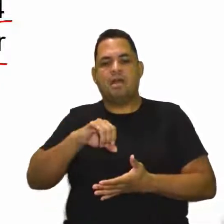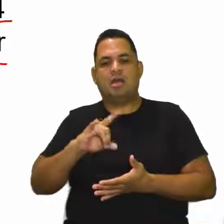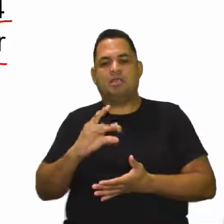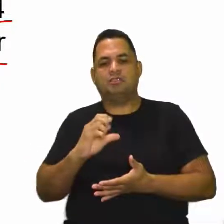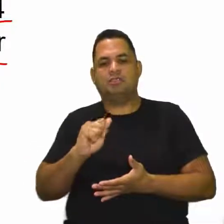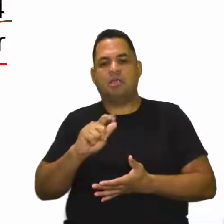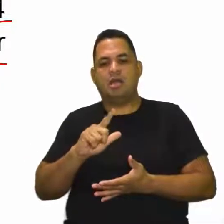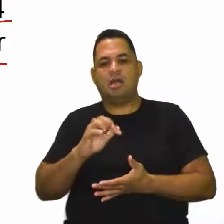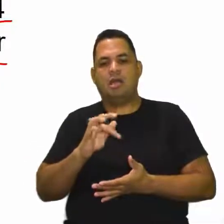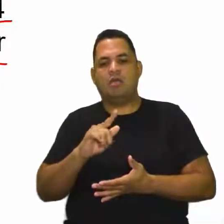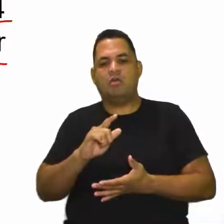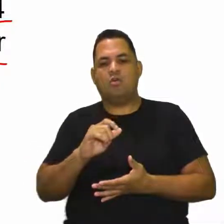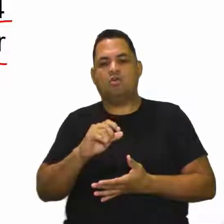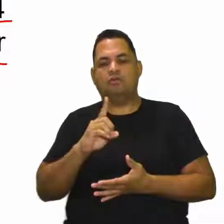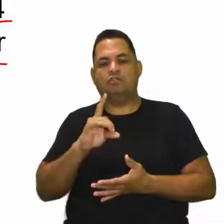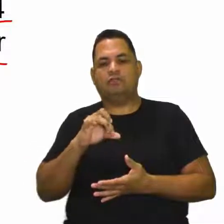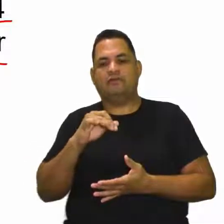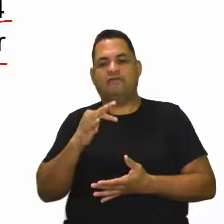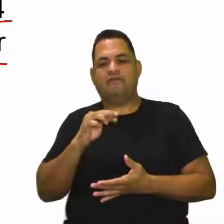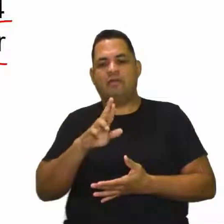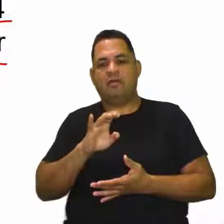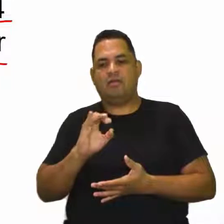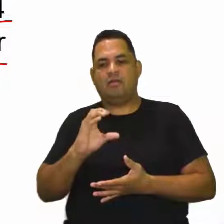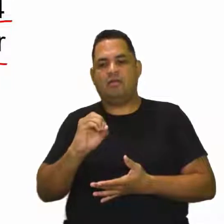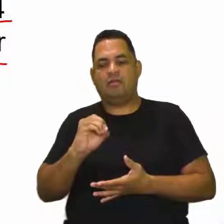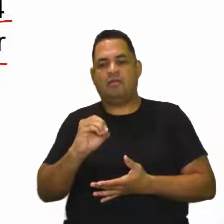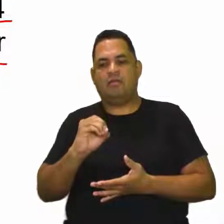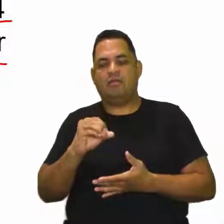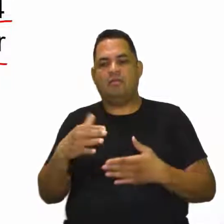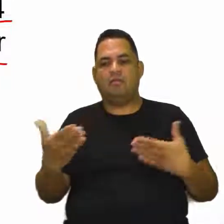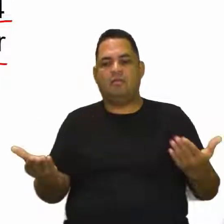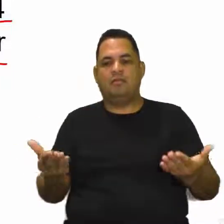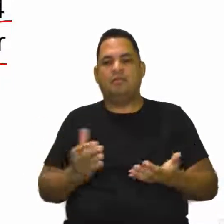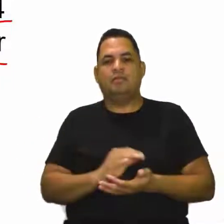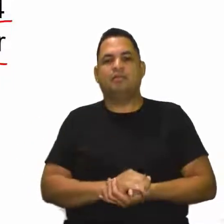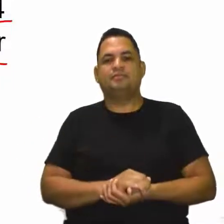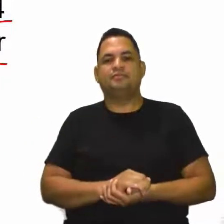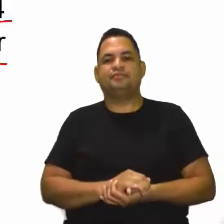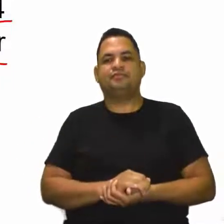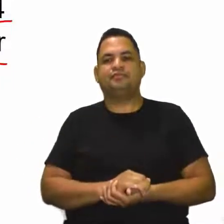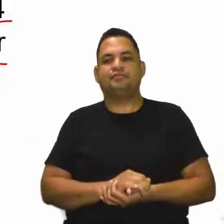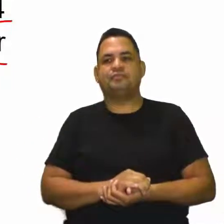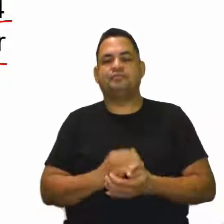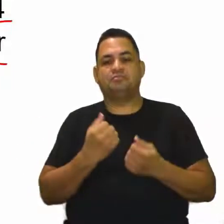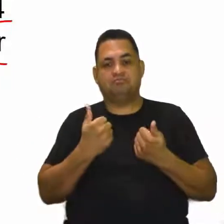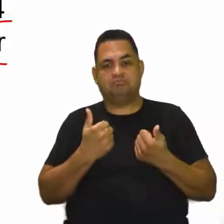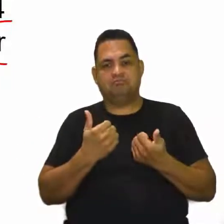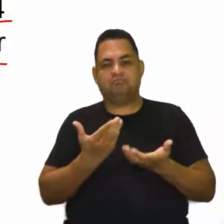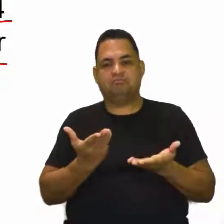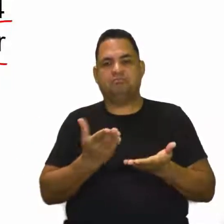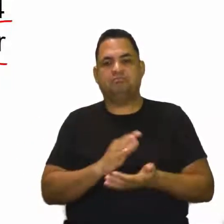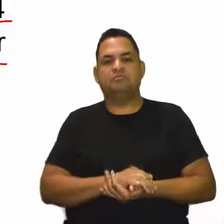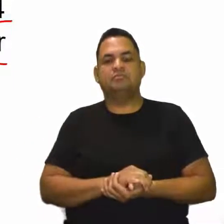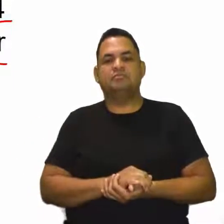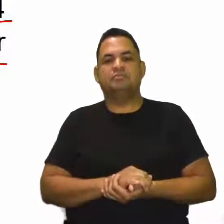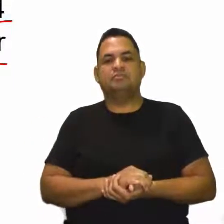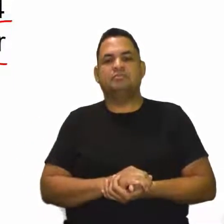de Ferro. Esse é o Floriano Peixoto, tá bom? Floriano